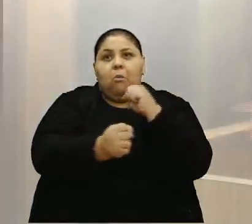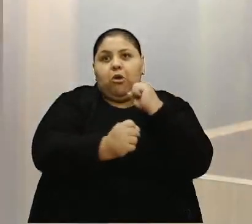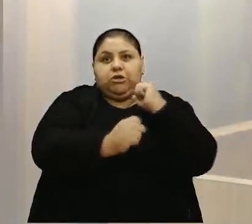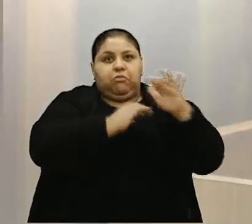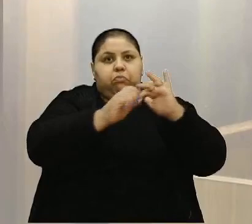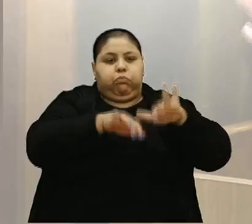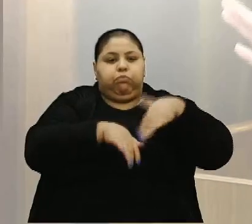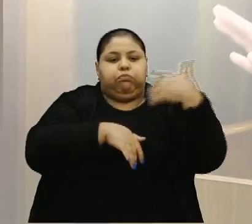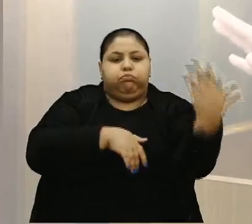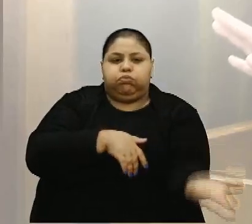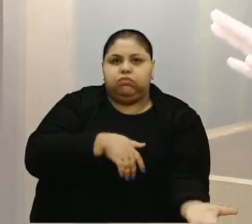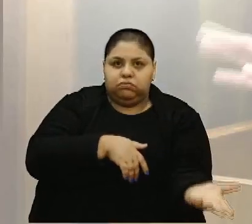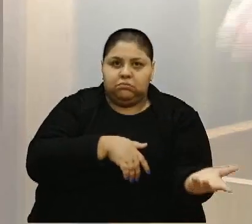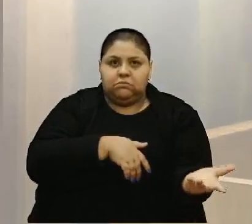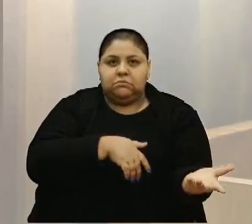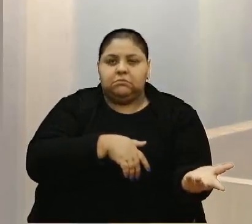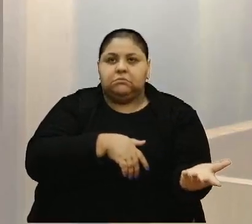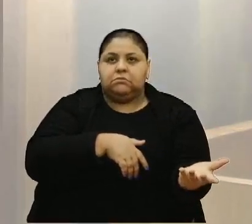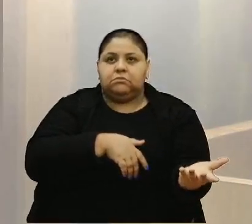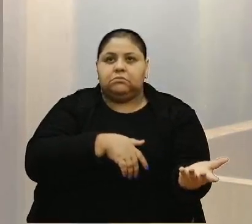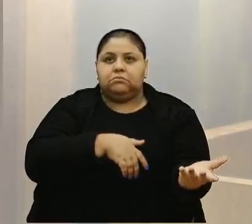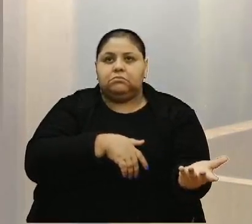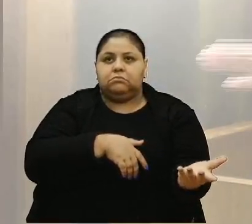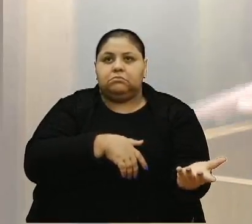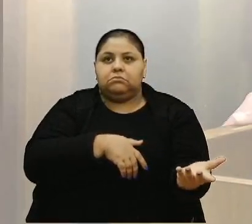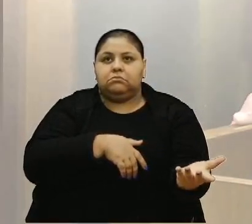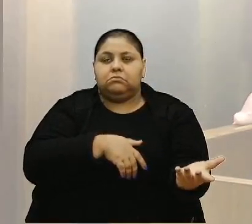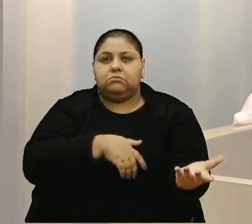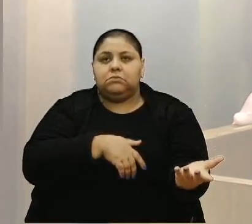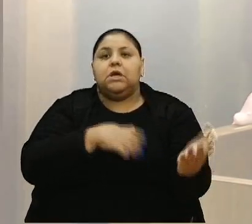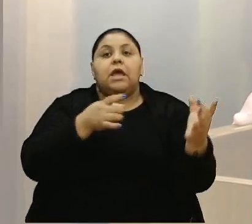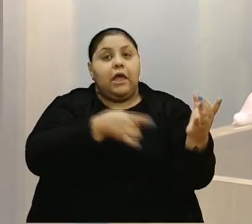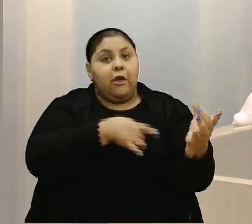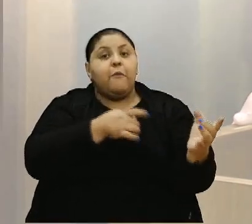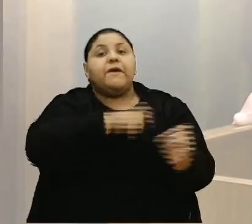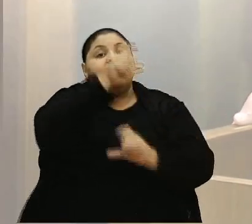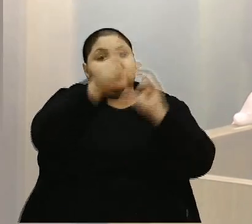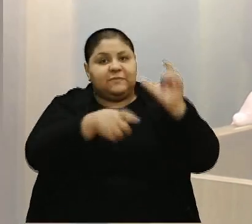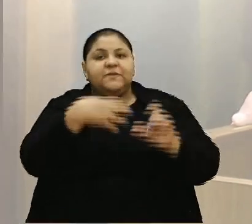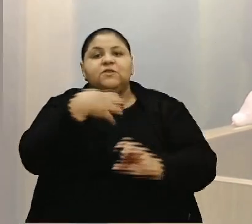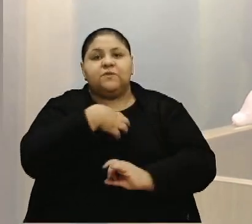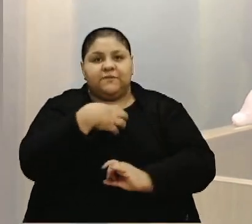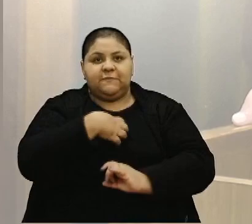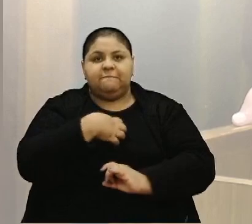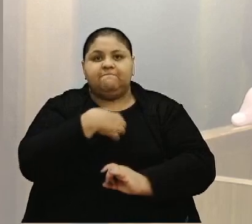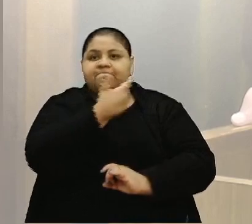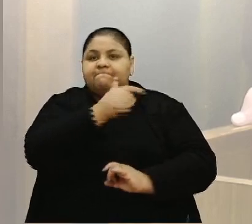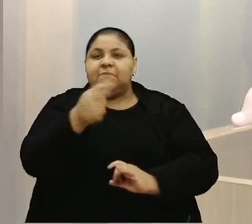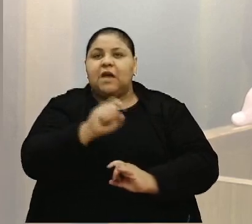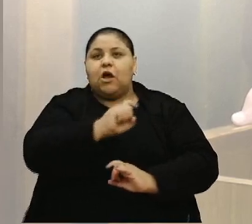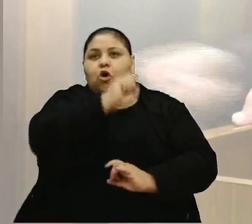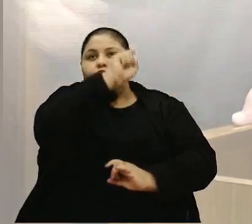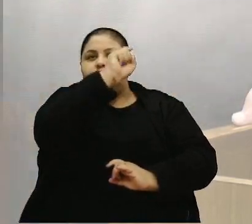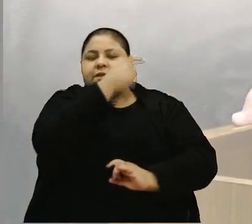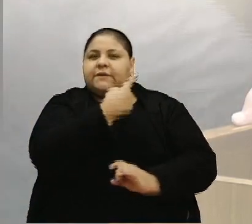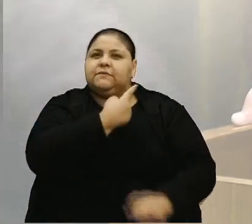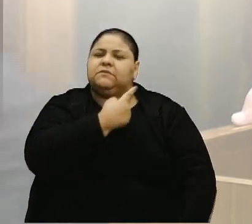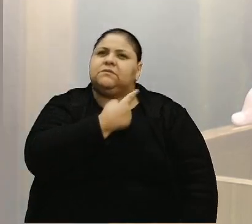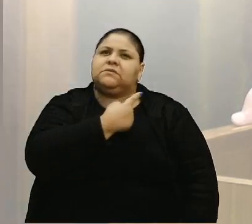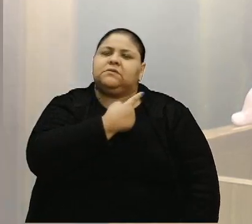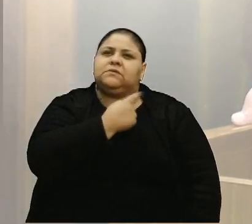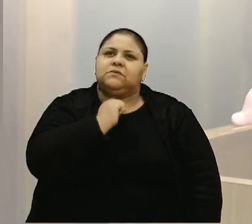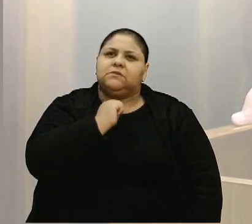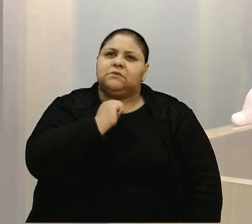ali caísse sobre mim. E é esse medo que os moradores estão passando. A outra rachadura na foto,